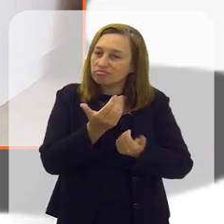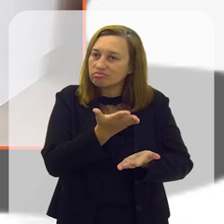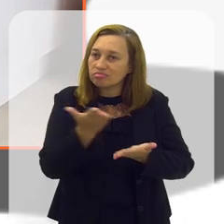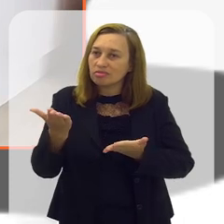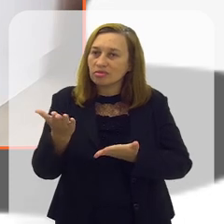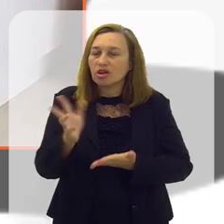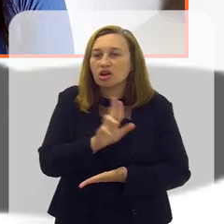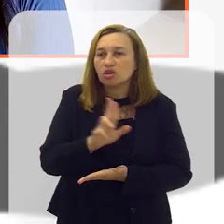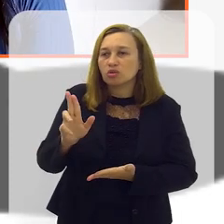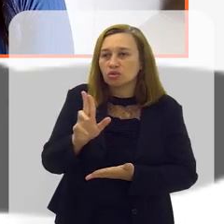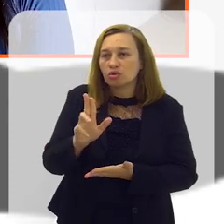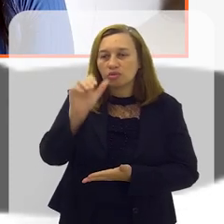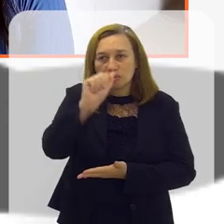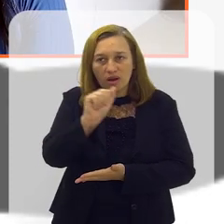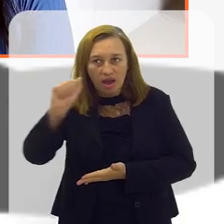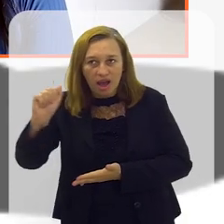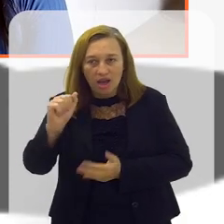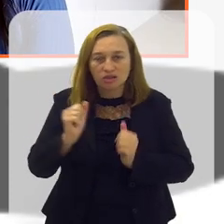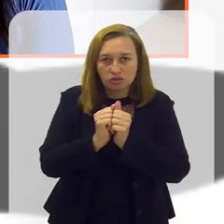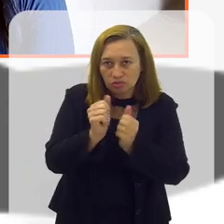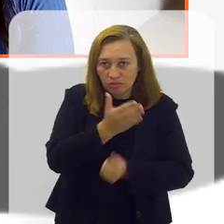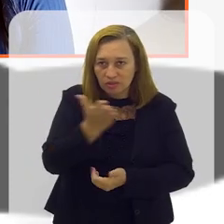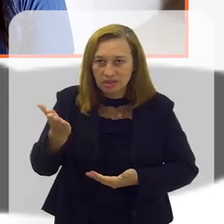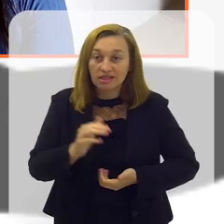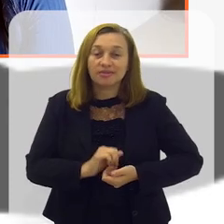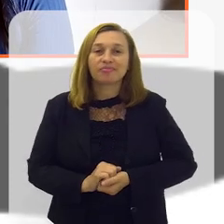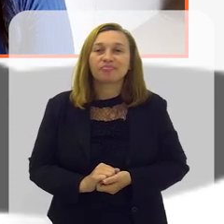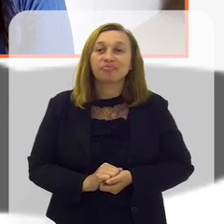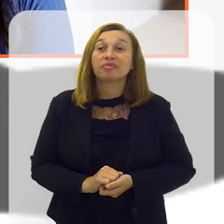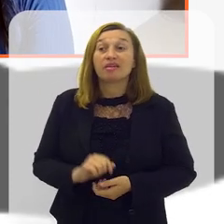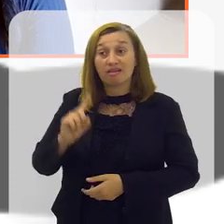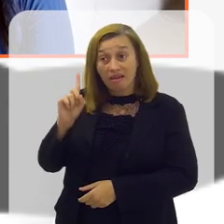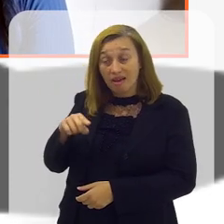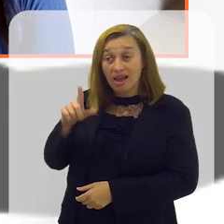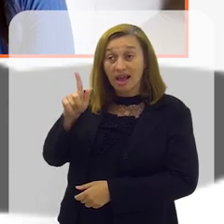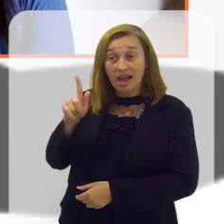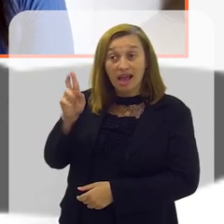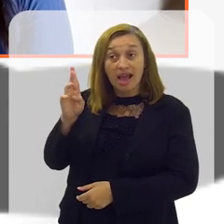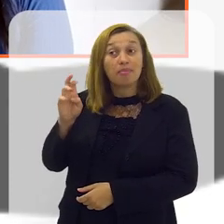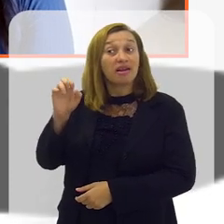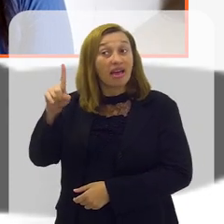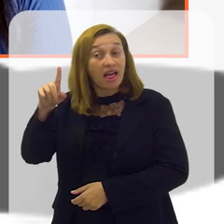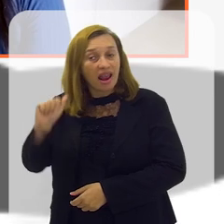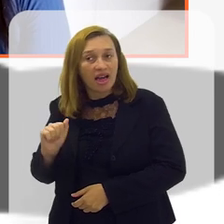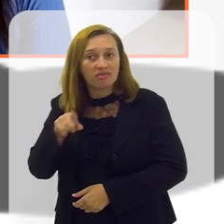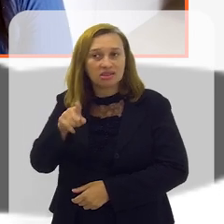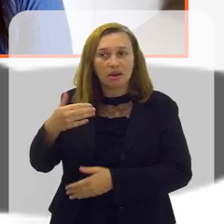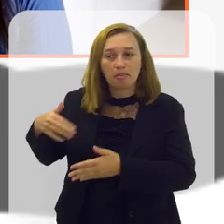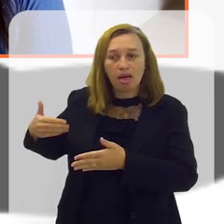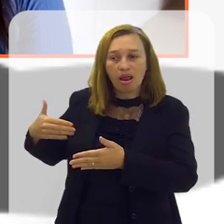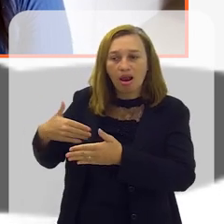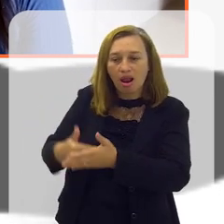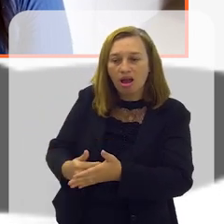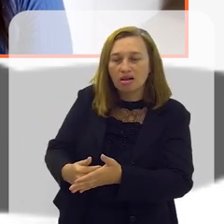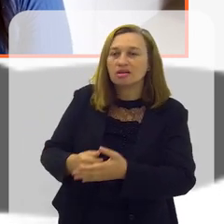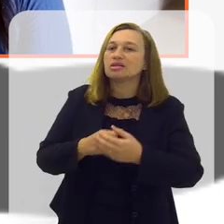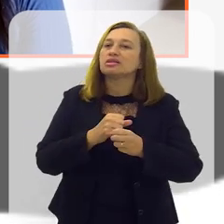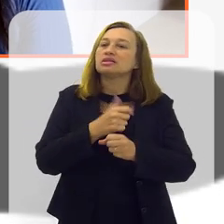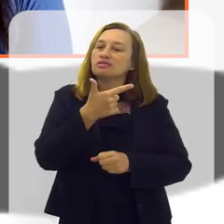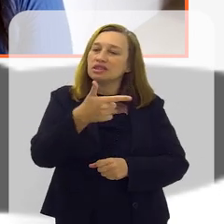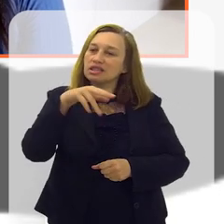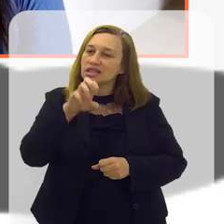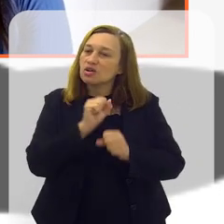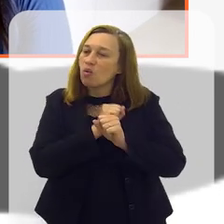em nome de Alcoólicos Anônimos com todos vocês. Que, aliás, é isso, Gabriela, que você vem fazendo ao longo desses